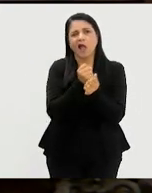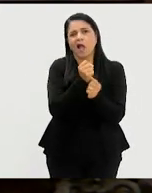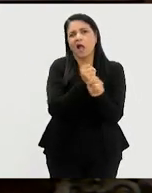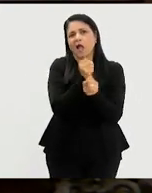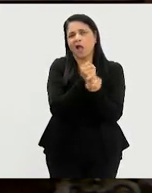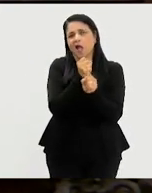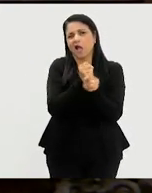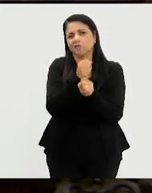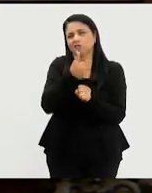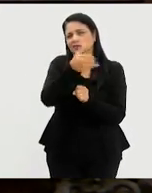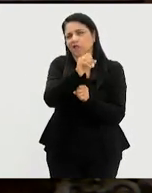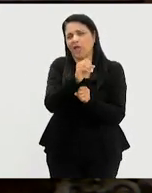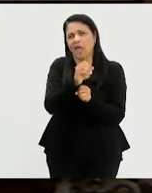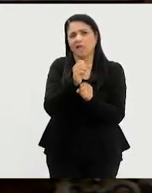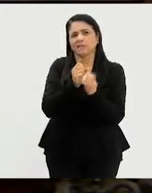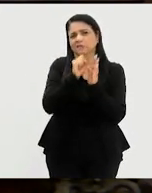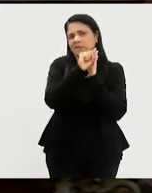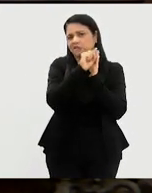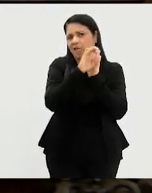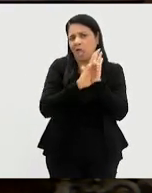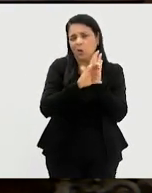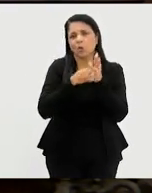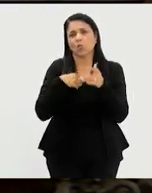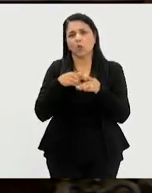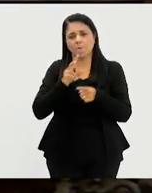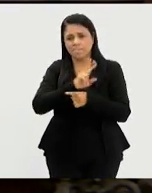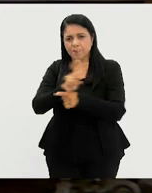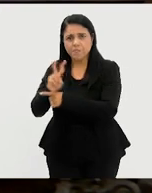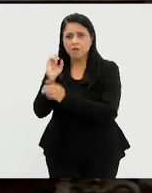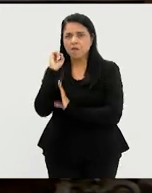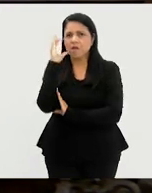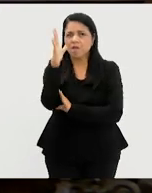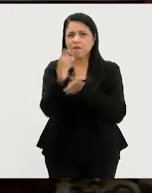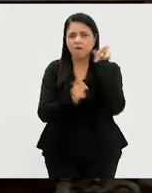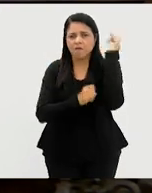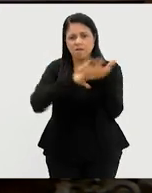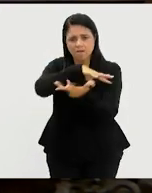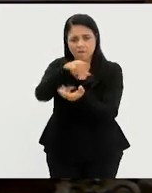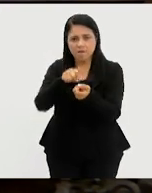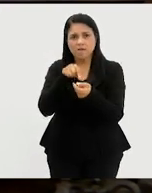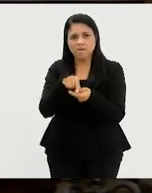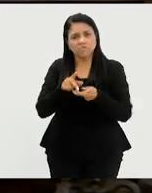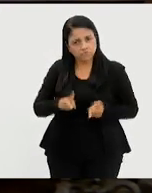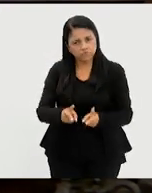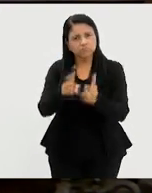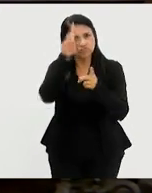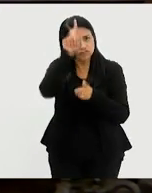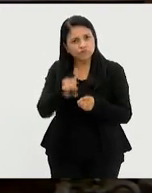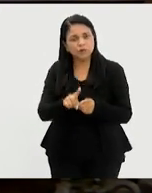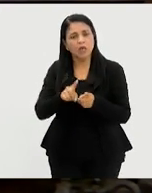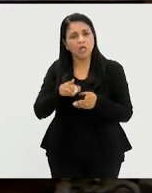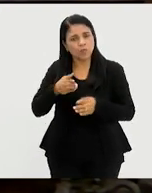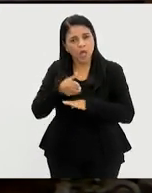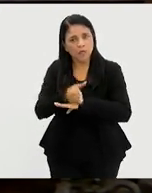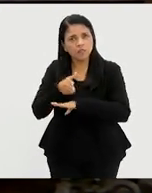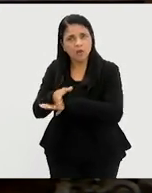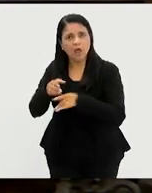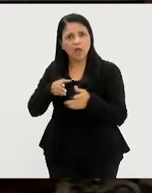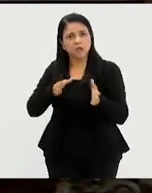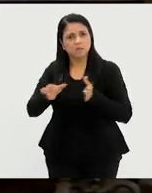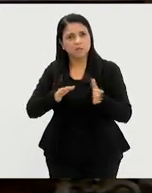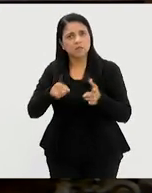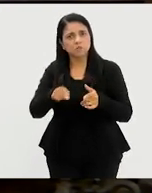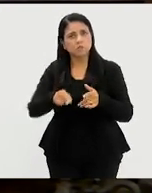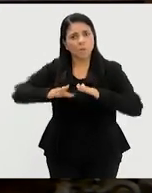preservação ambiental merecem continuar com o seu direito ao território eles que protegeram o meio ambiente